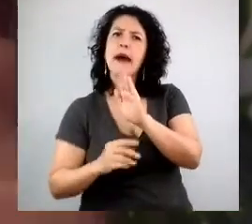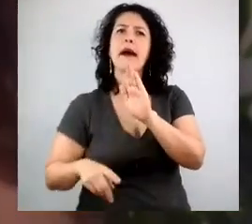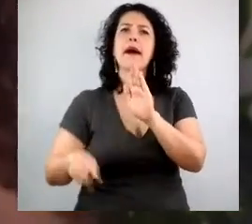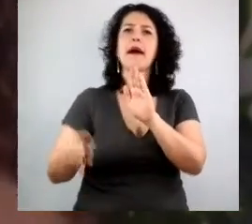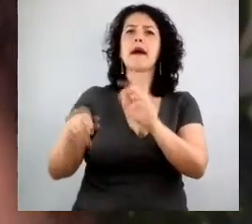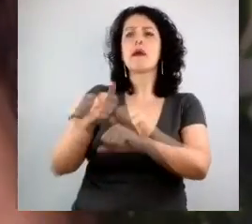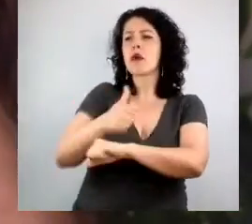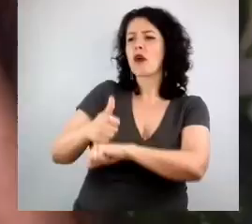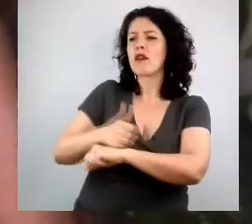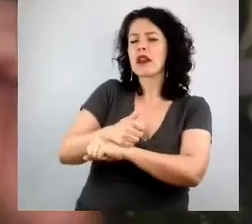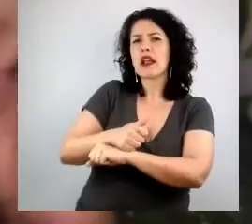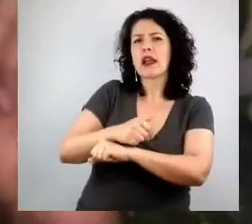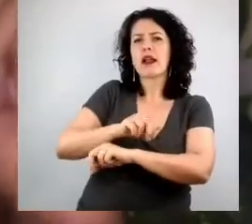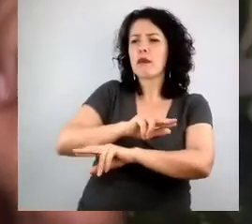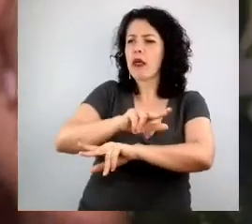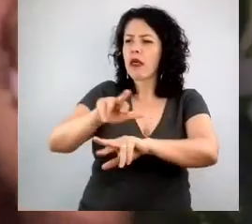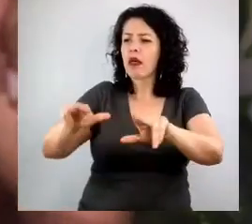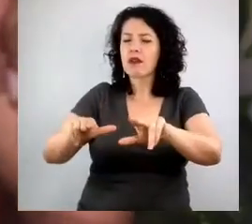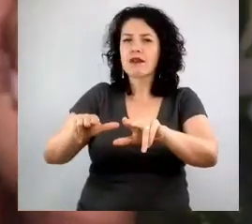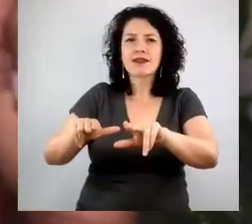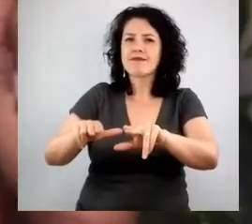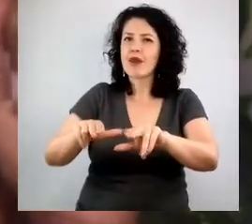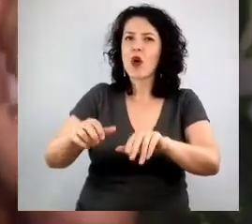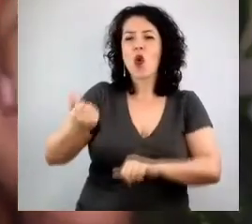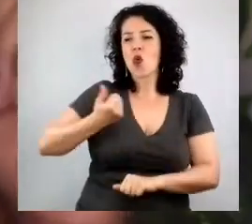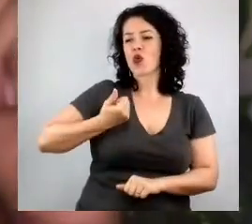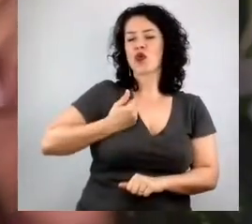Por trás das câmeras ainda é pior.